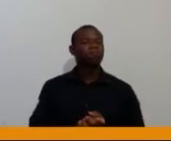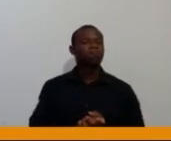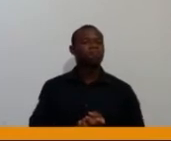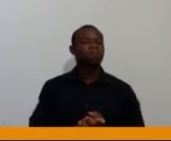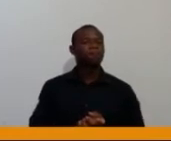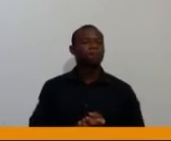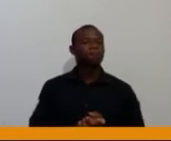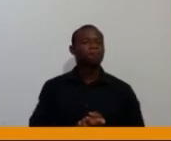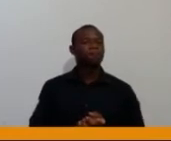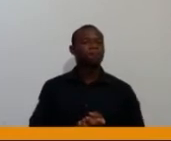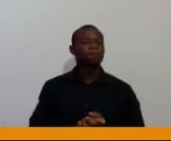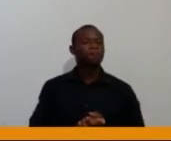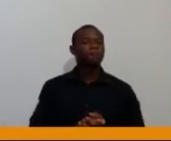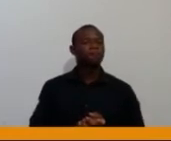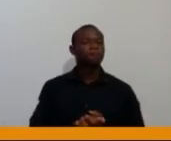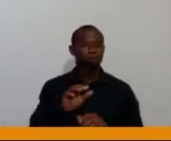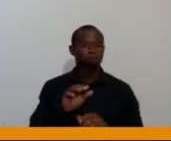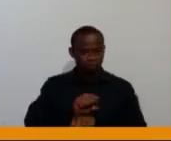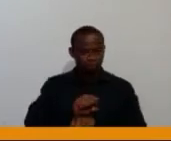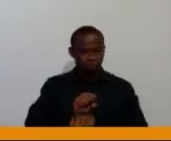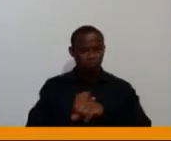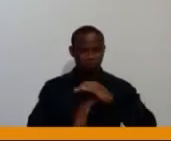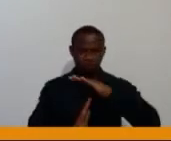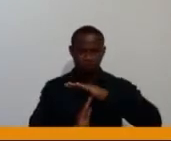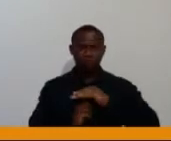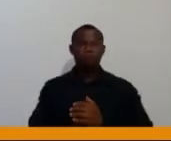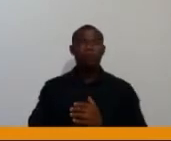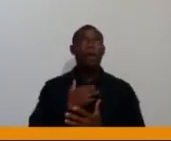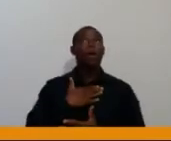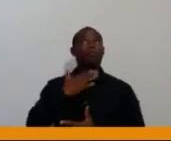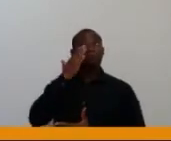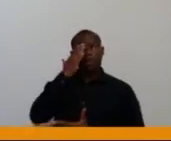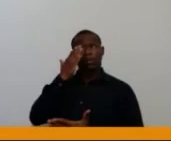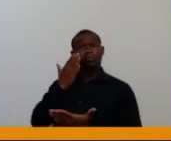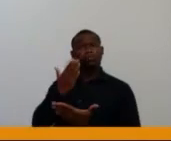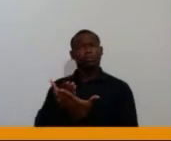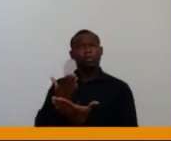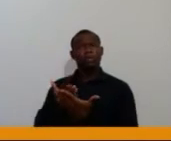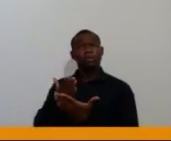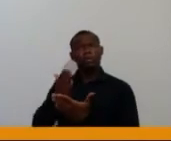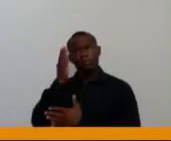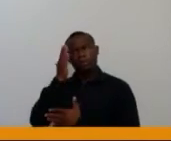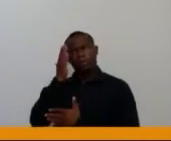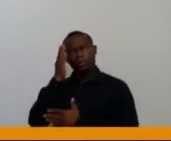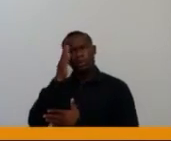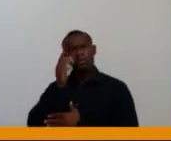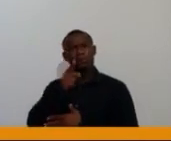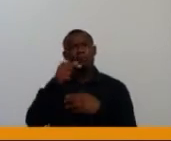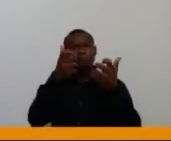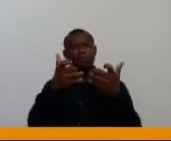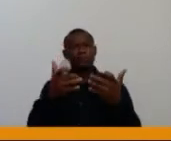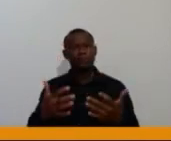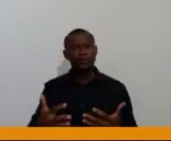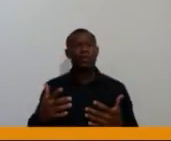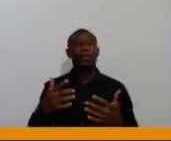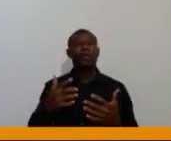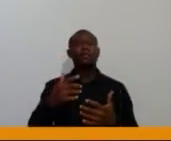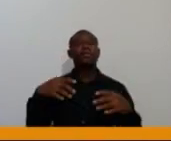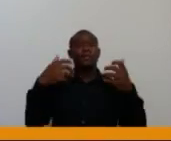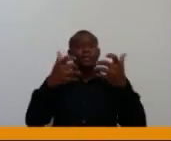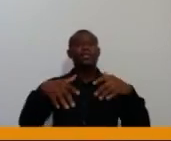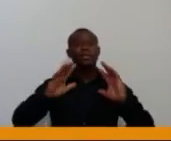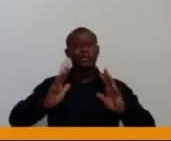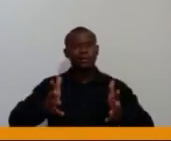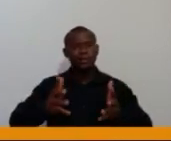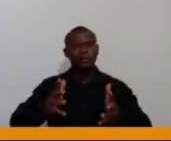eu acredito que você já chegou naquela fala inevitável que seria o Senac pós-pandemia, não